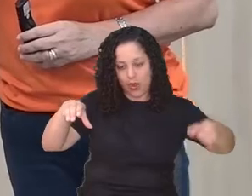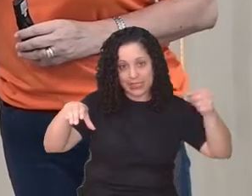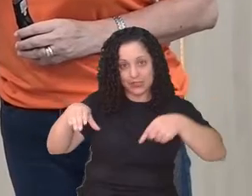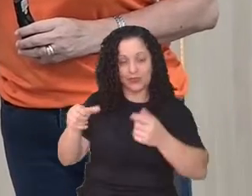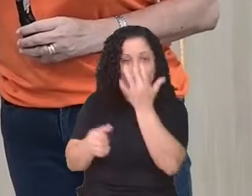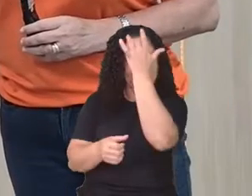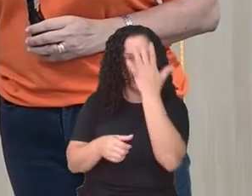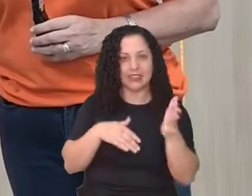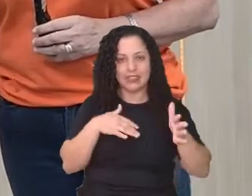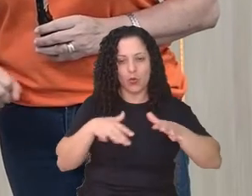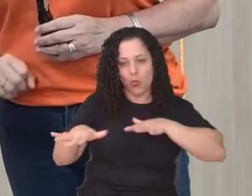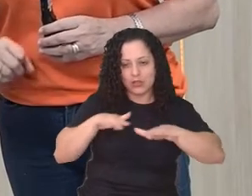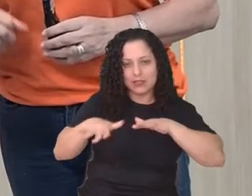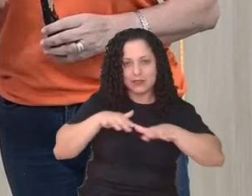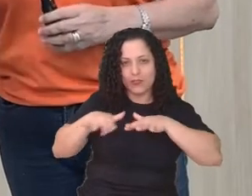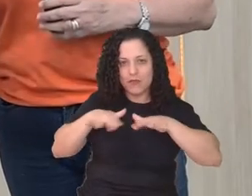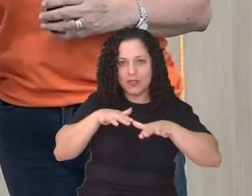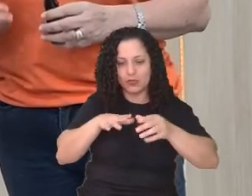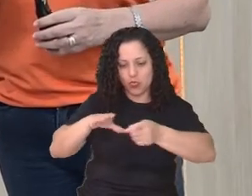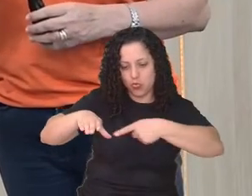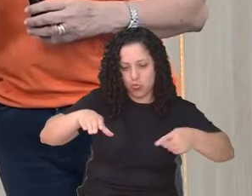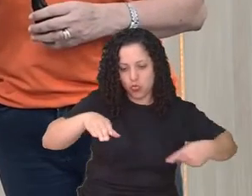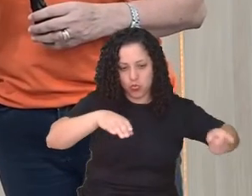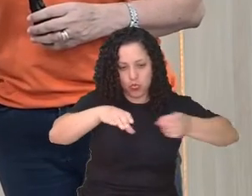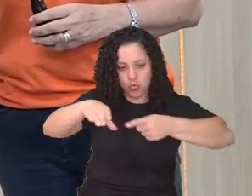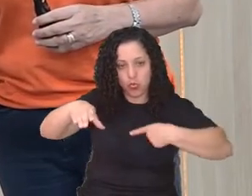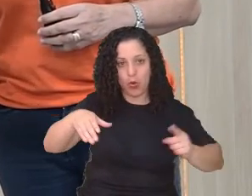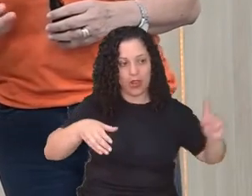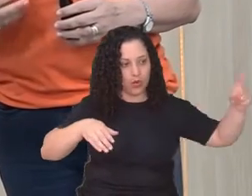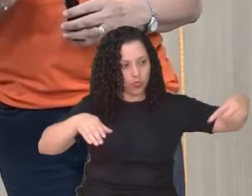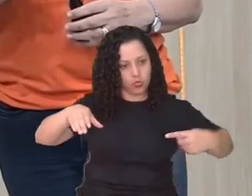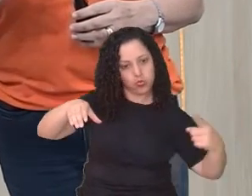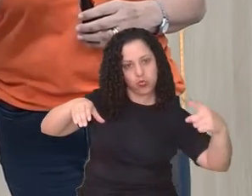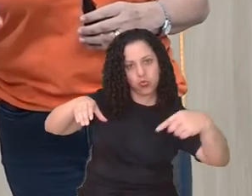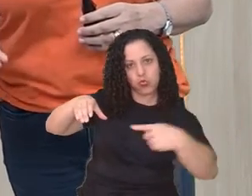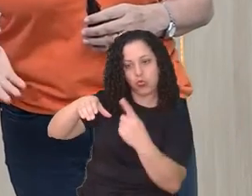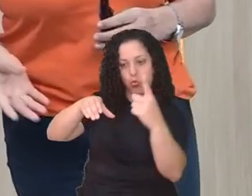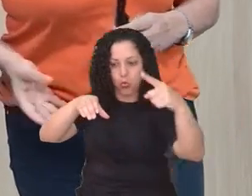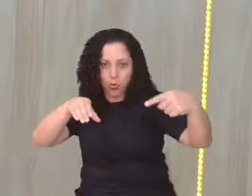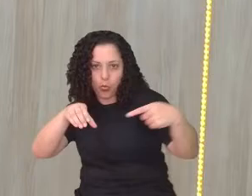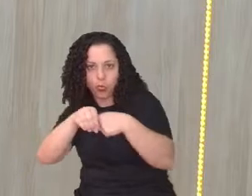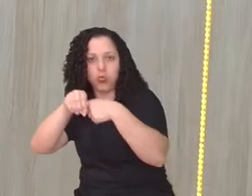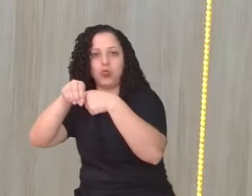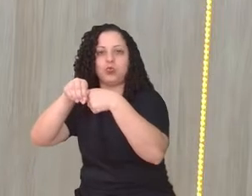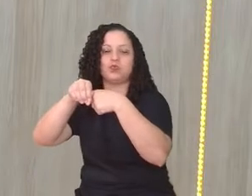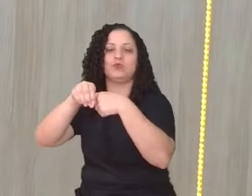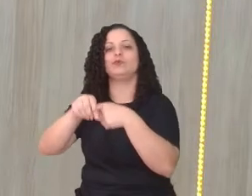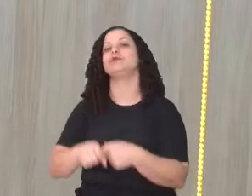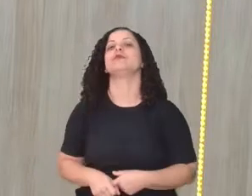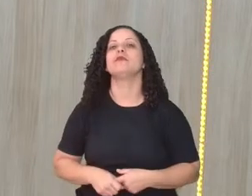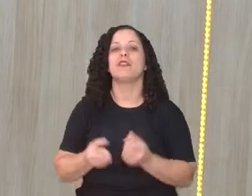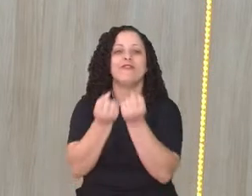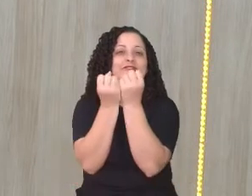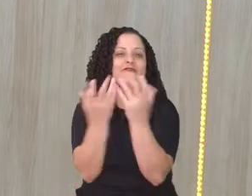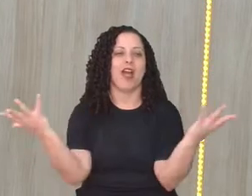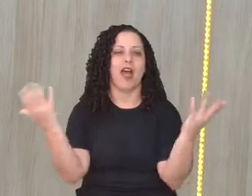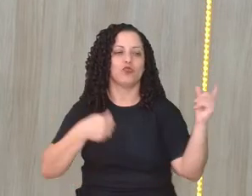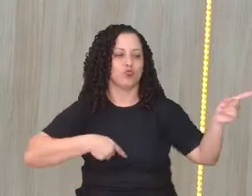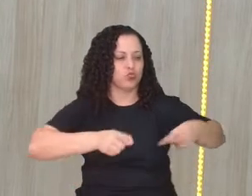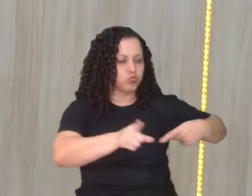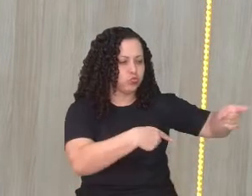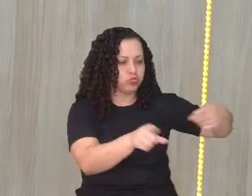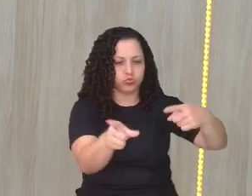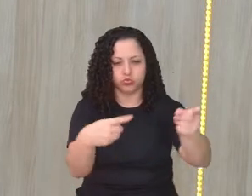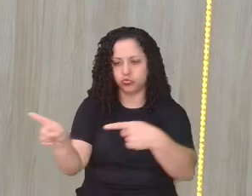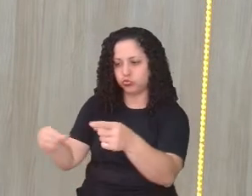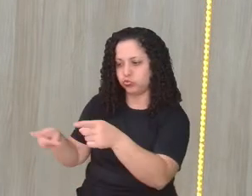a locomoção do espermatozoide até o óvulo. Como vimos em aula passada, são muitos espermatozoides que